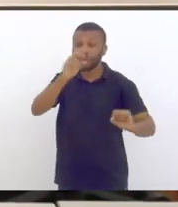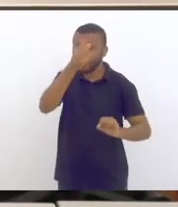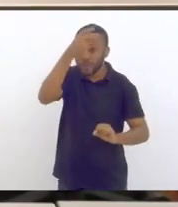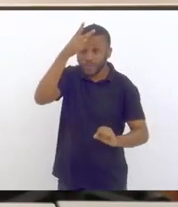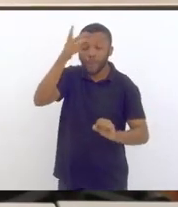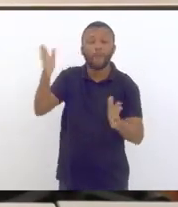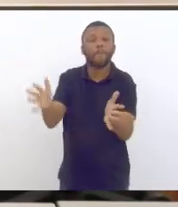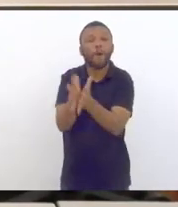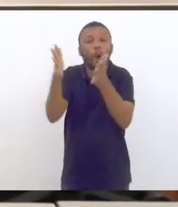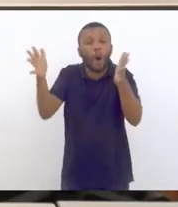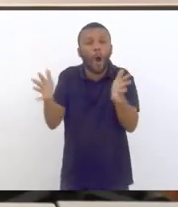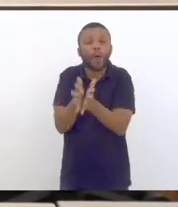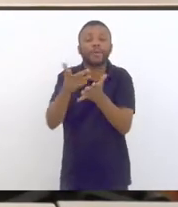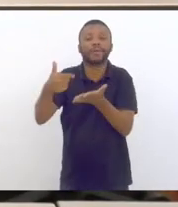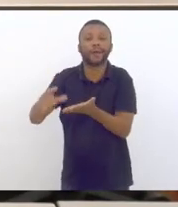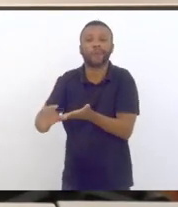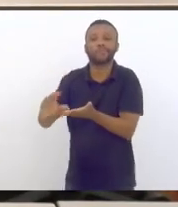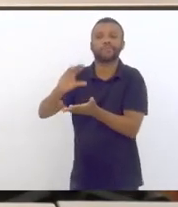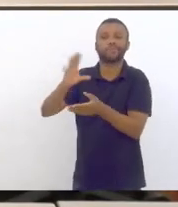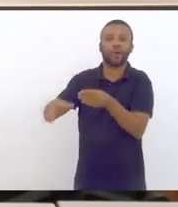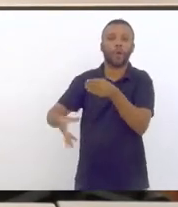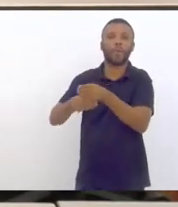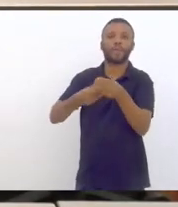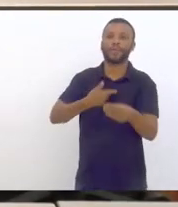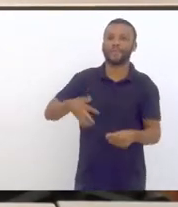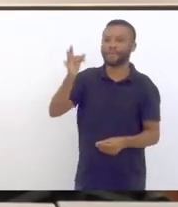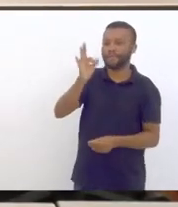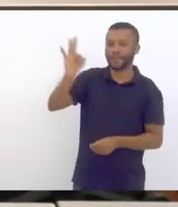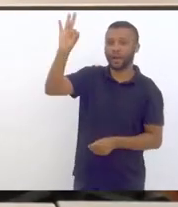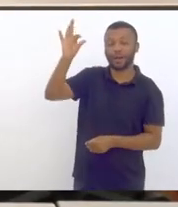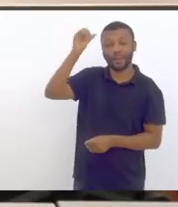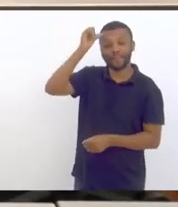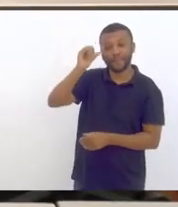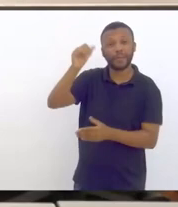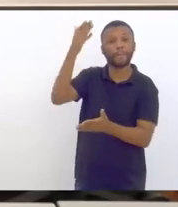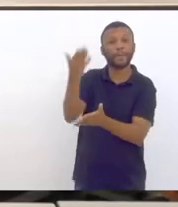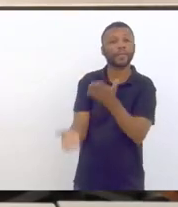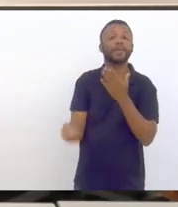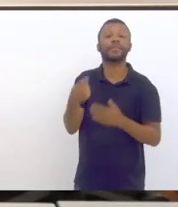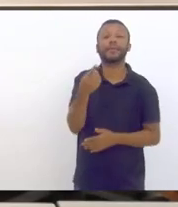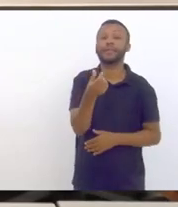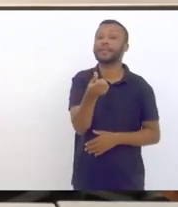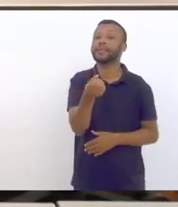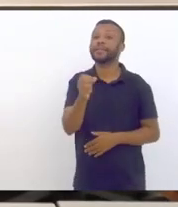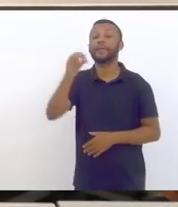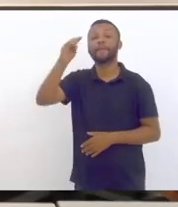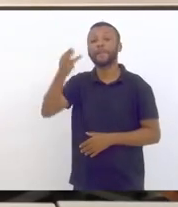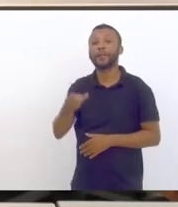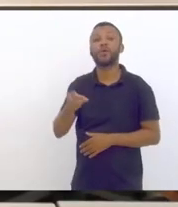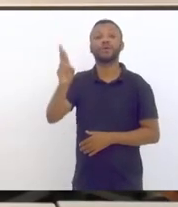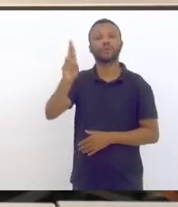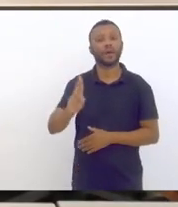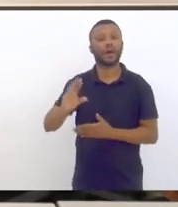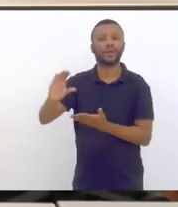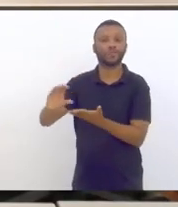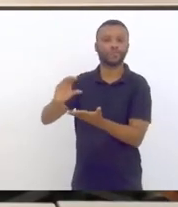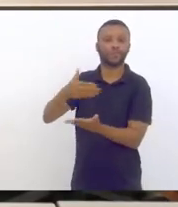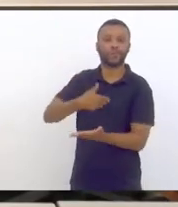são os que recebem a maior parte da complementação Federal Não percam 160 milhões de repasse Federal